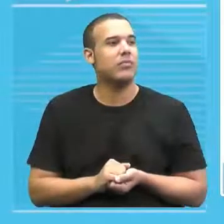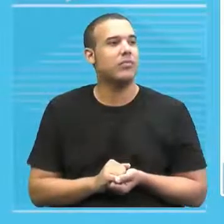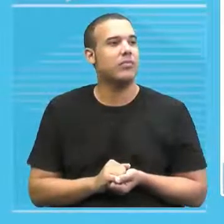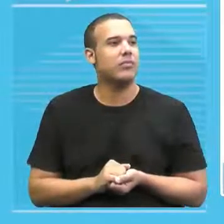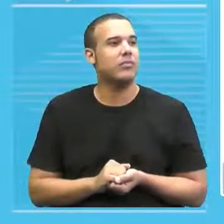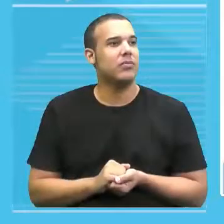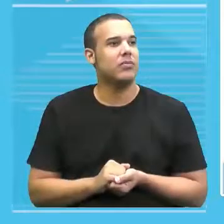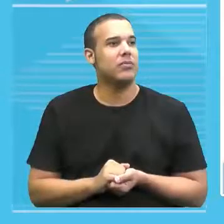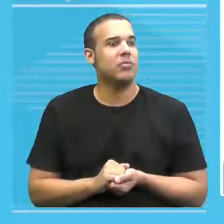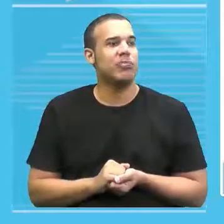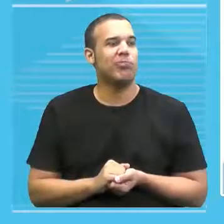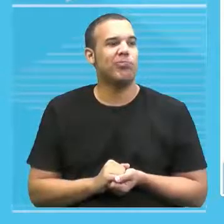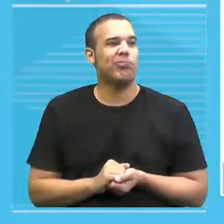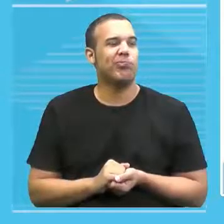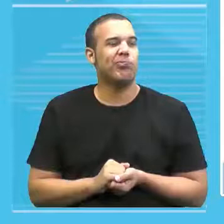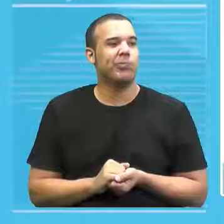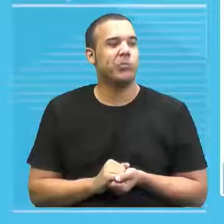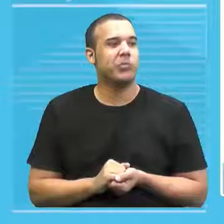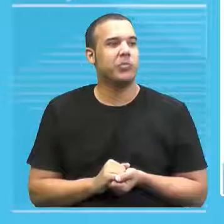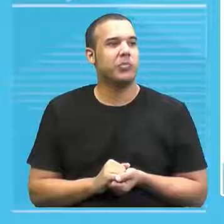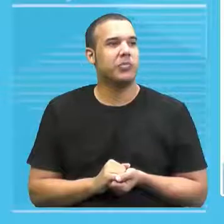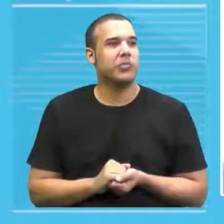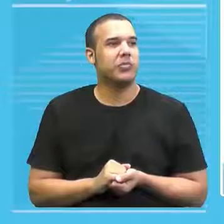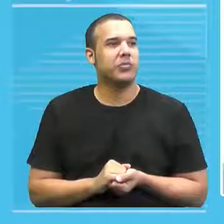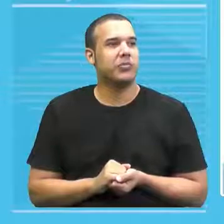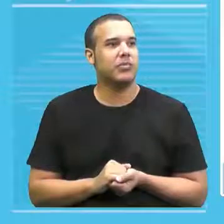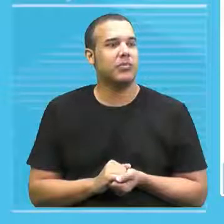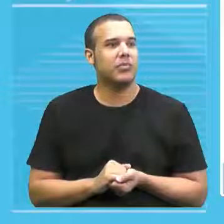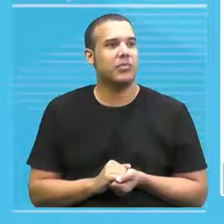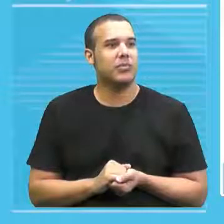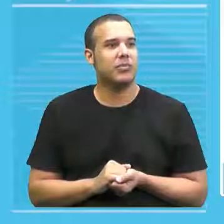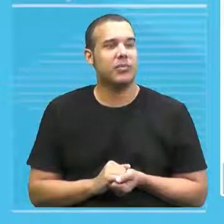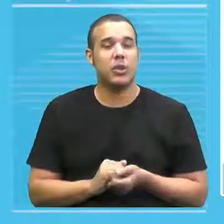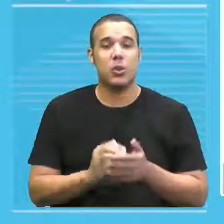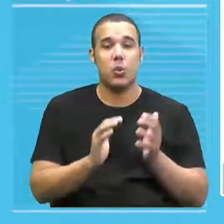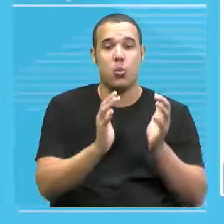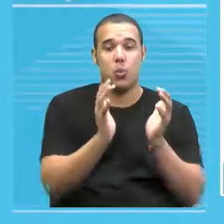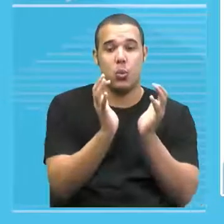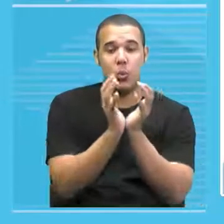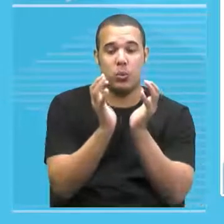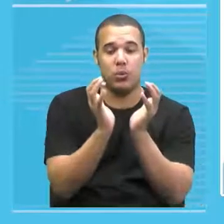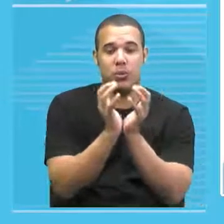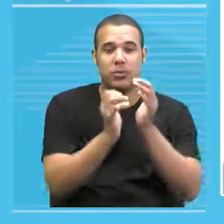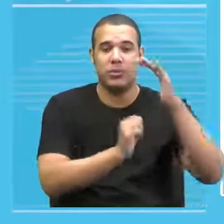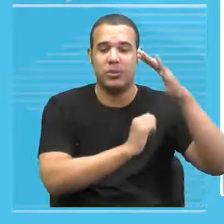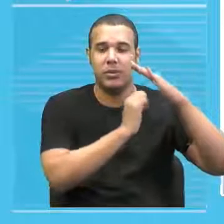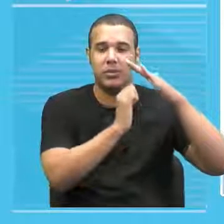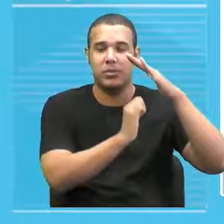o conjunto Bom dia empresas